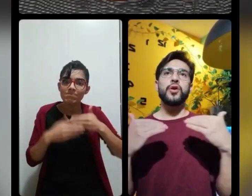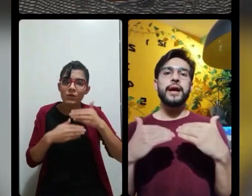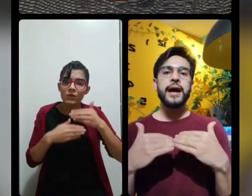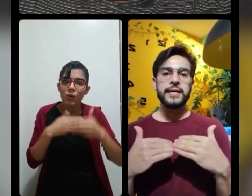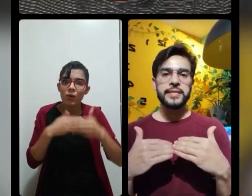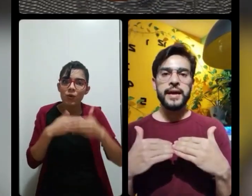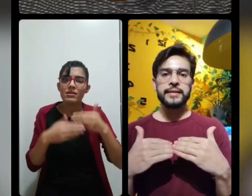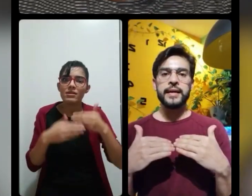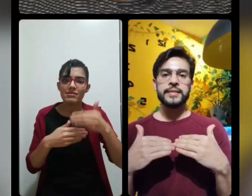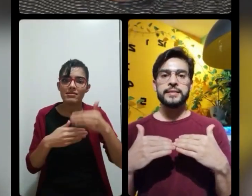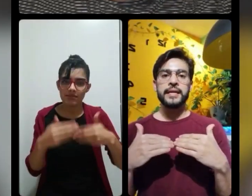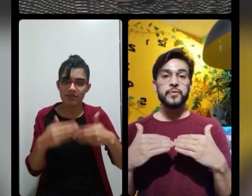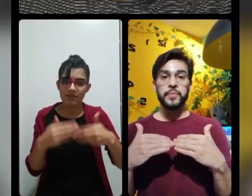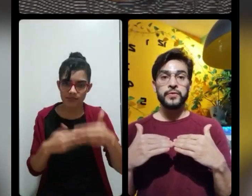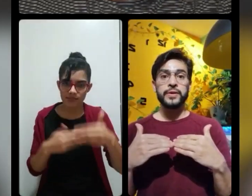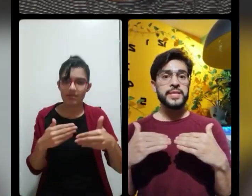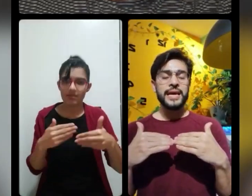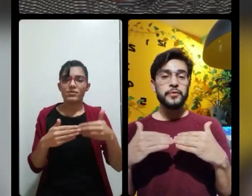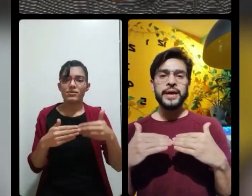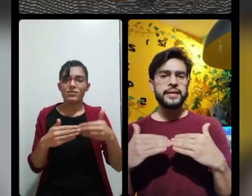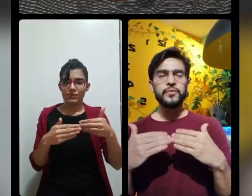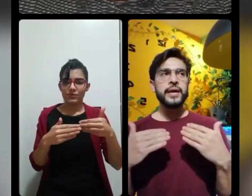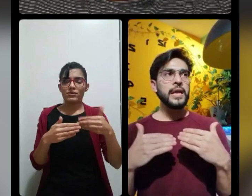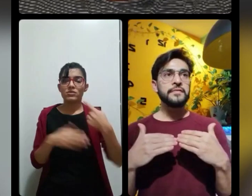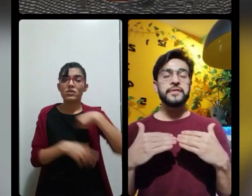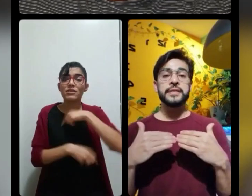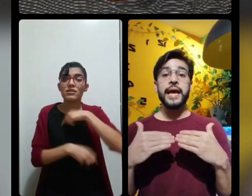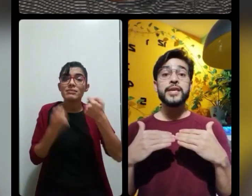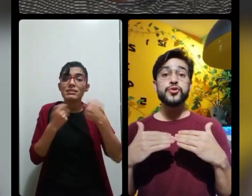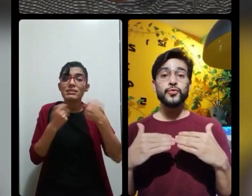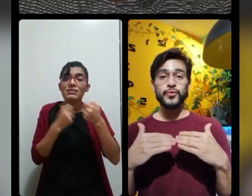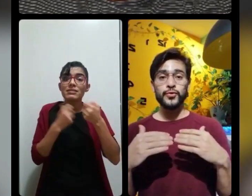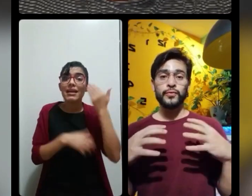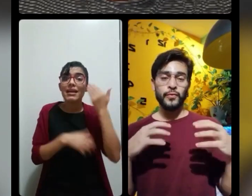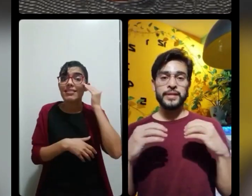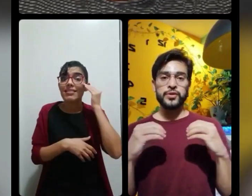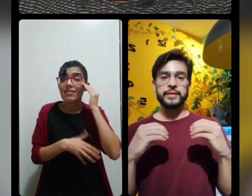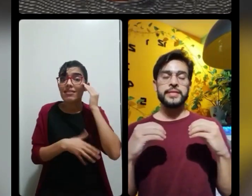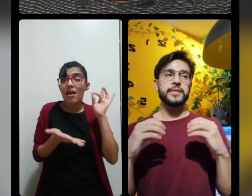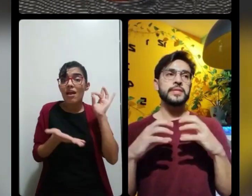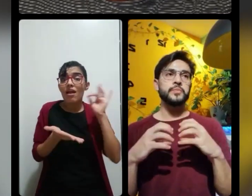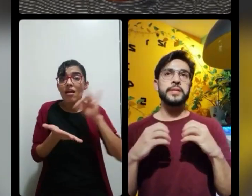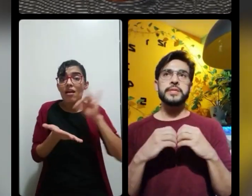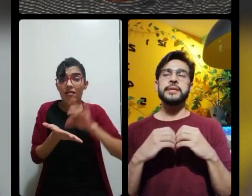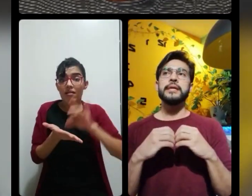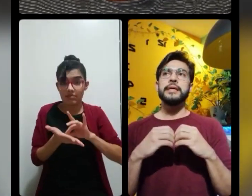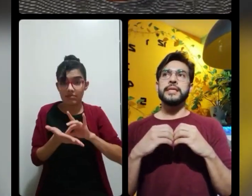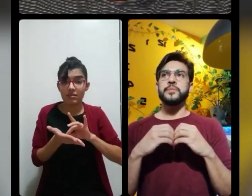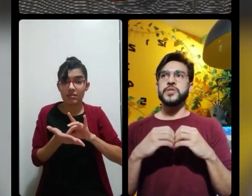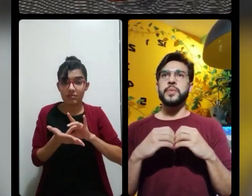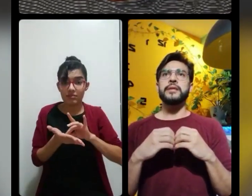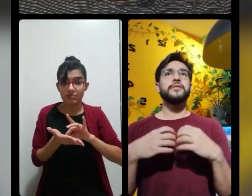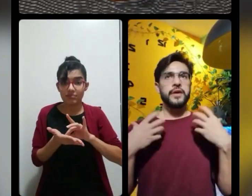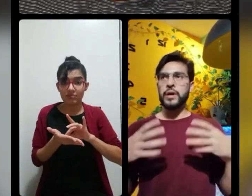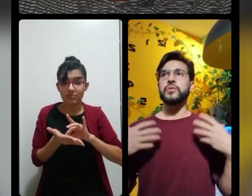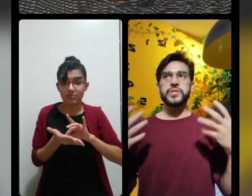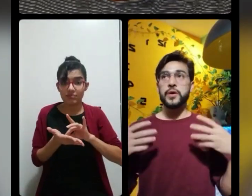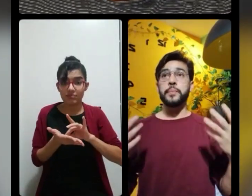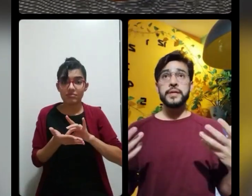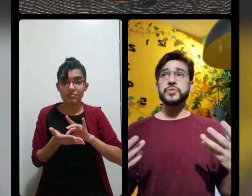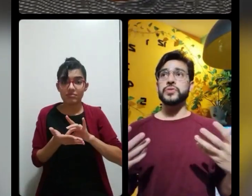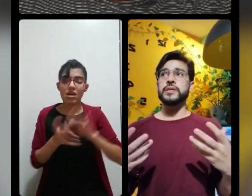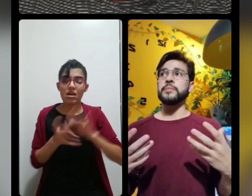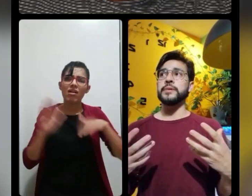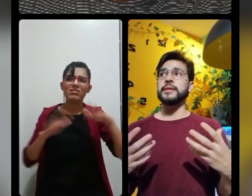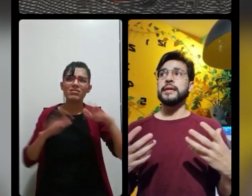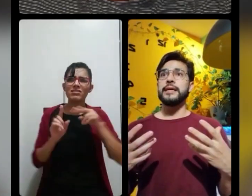vezes chocar as realidades da língua portuguesa. Não é irrelevante, é injusto quando a gente às vezes pensa nessa perspectiva, e é uma coisa que